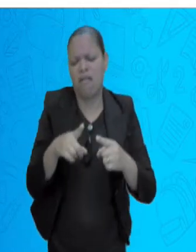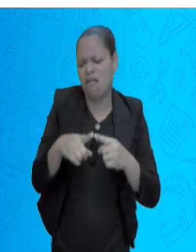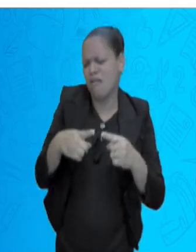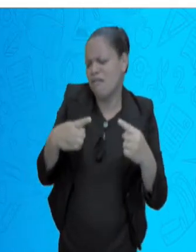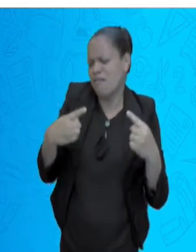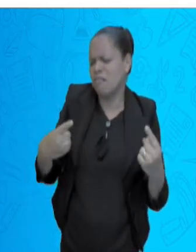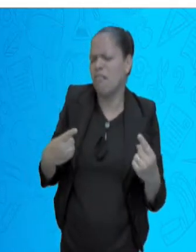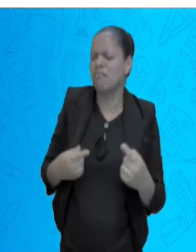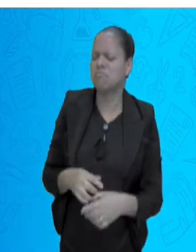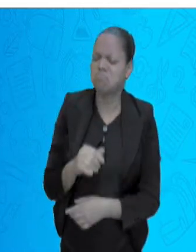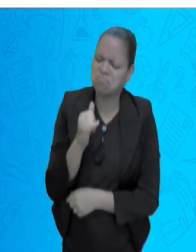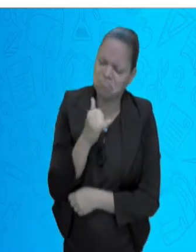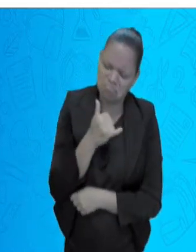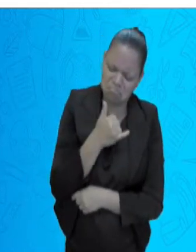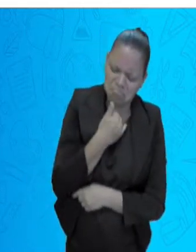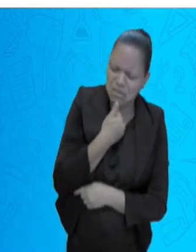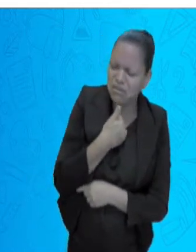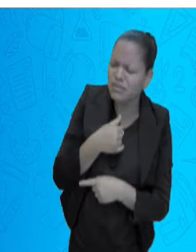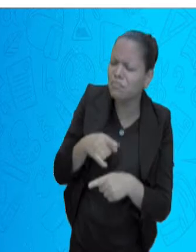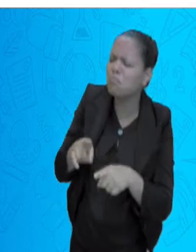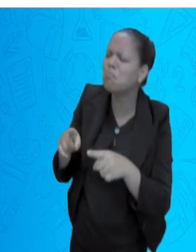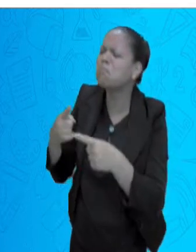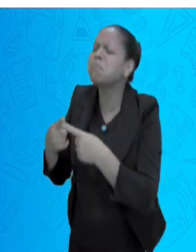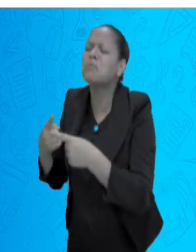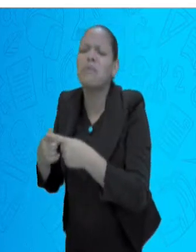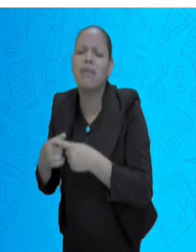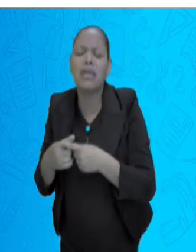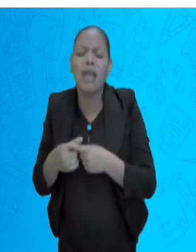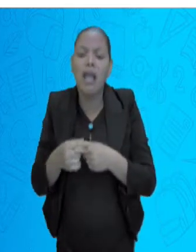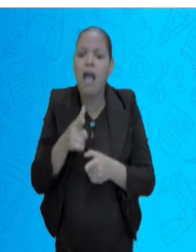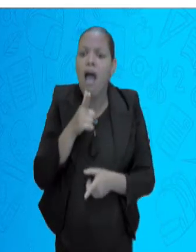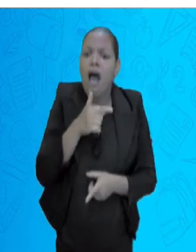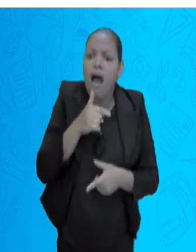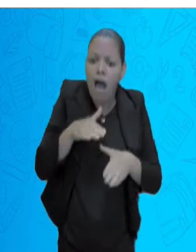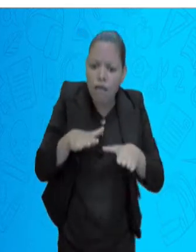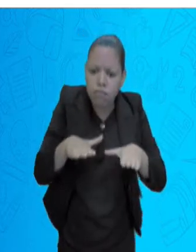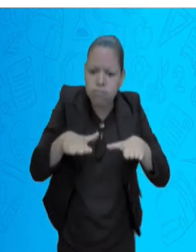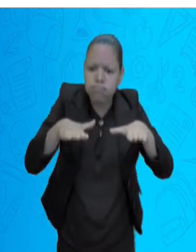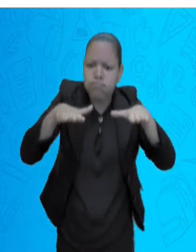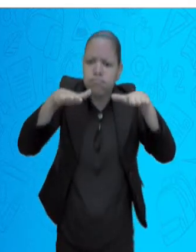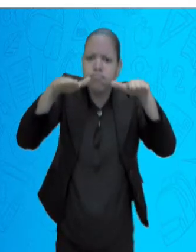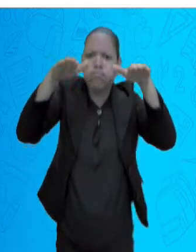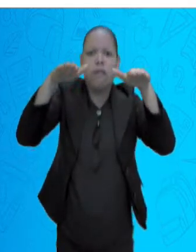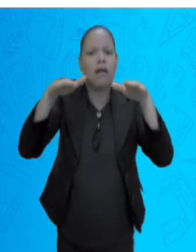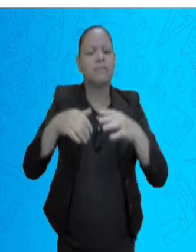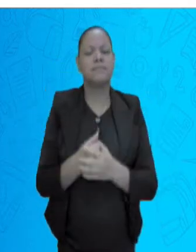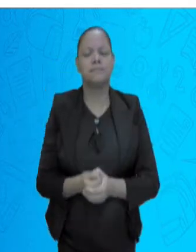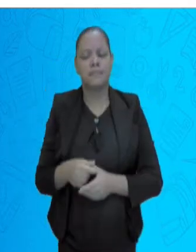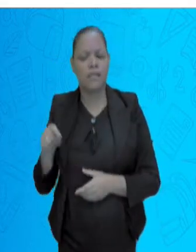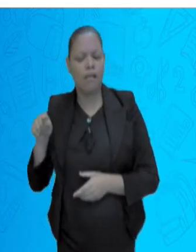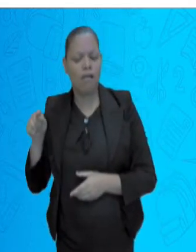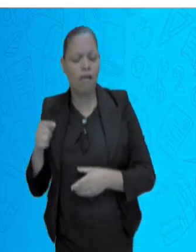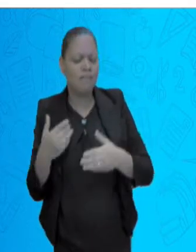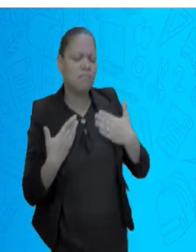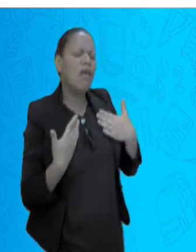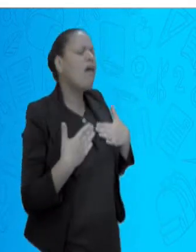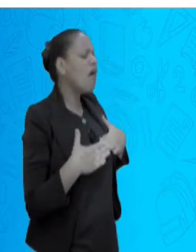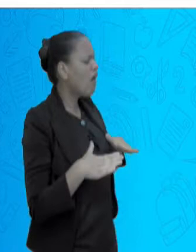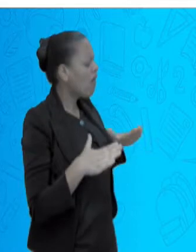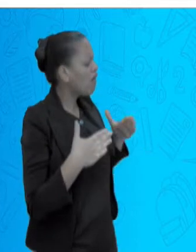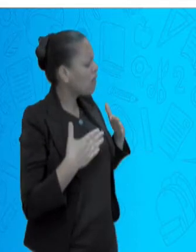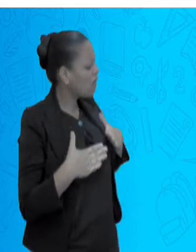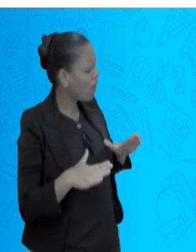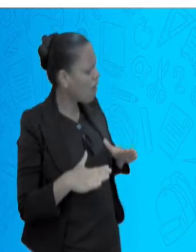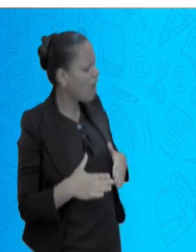mas, infelizmente, ele ficou alagado. Calma, Serafina, o novo formigueiro perto